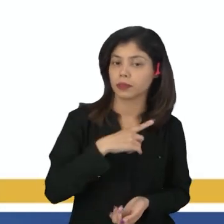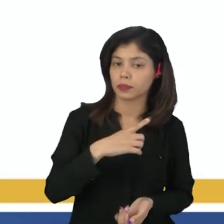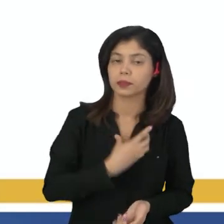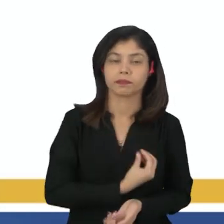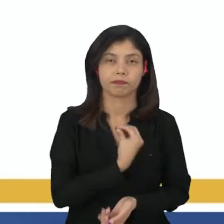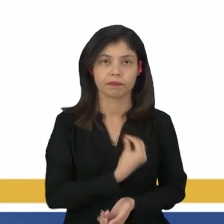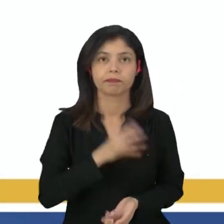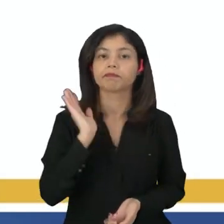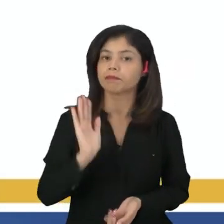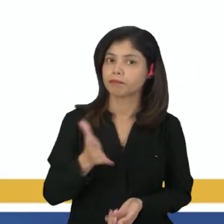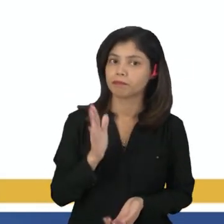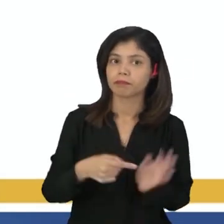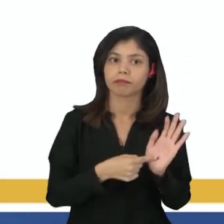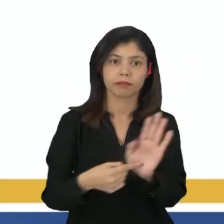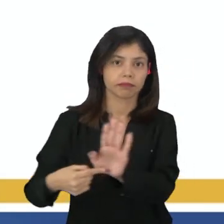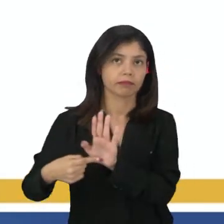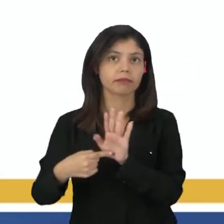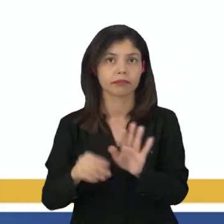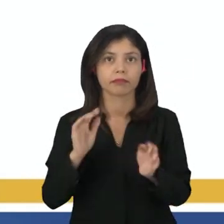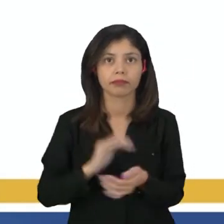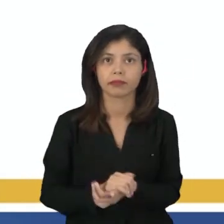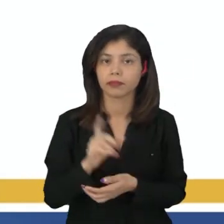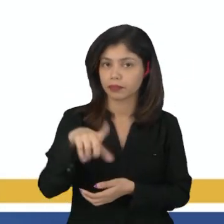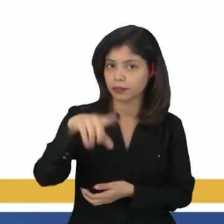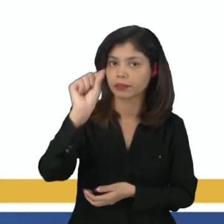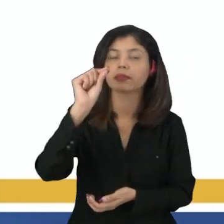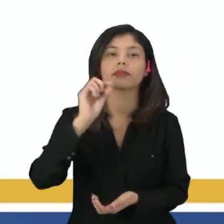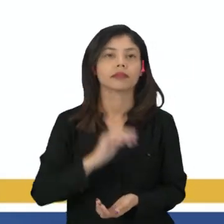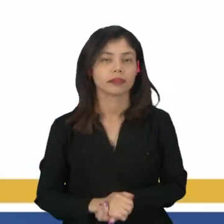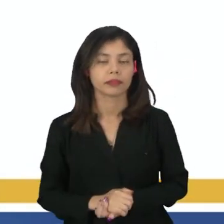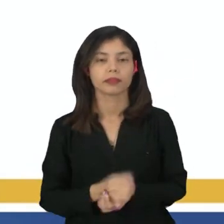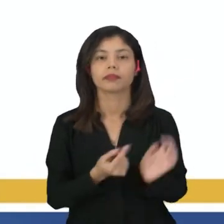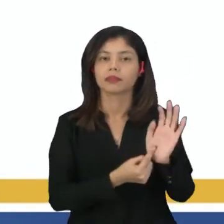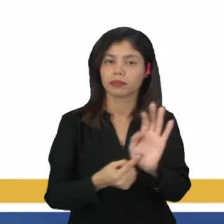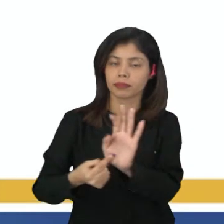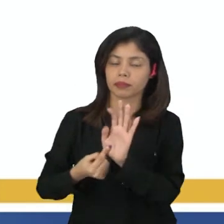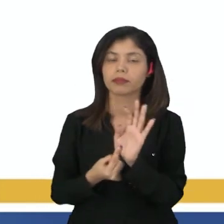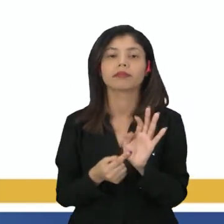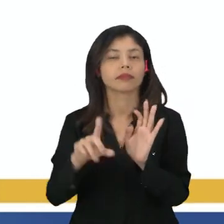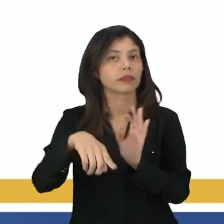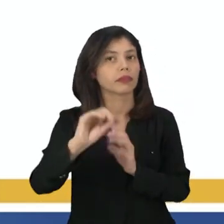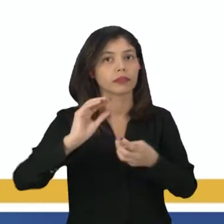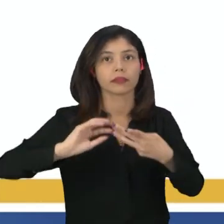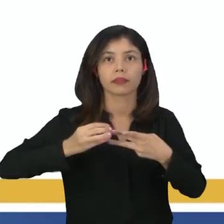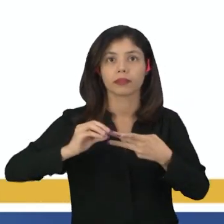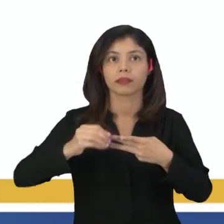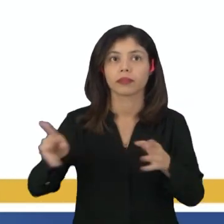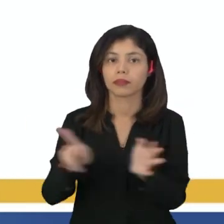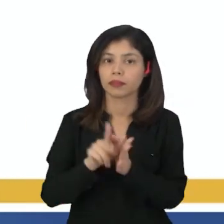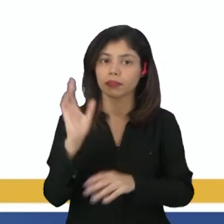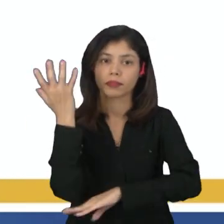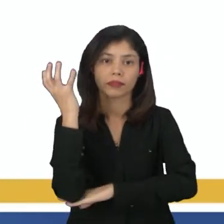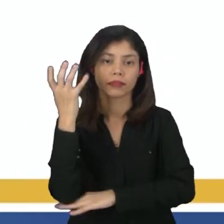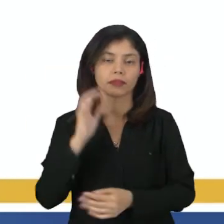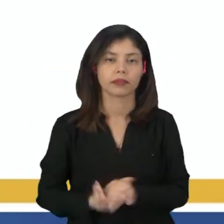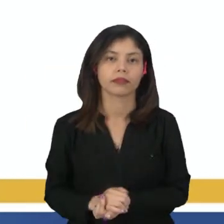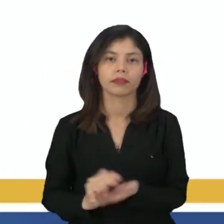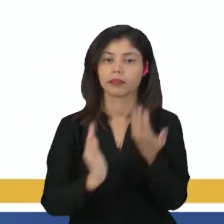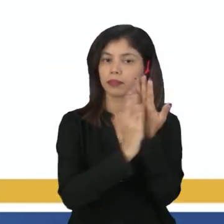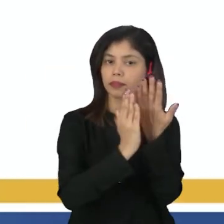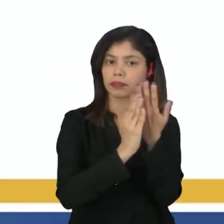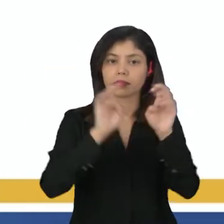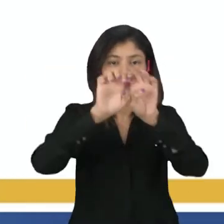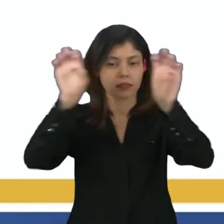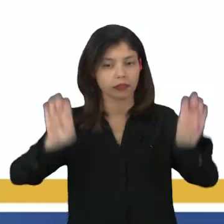presente, já nos daria, né, a chance de estar diante de uma célula do tipo vegetal. E a parede celular é